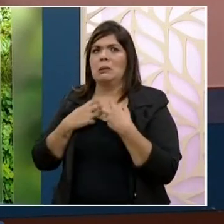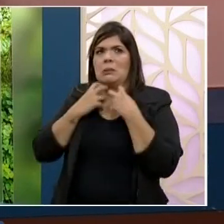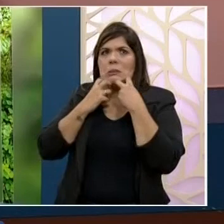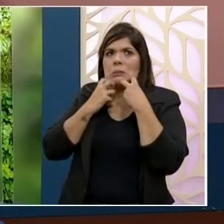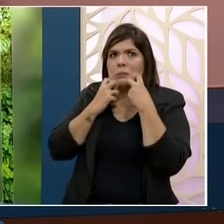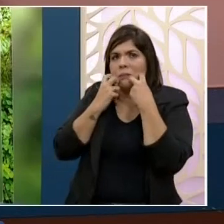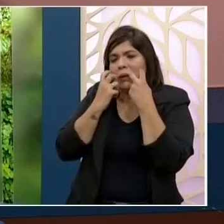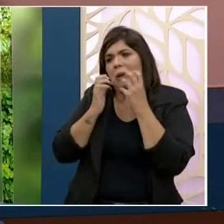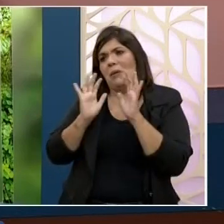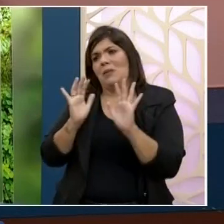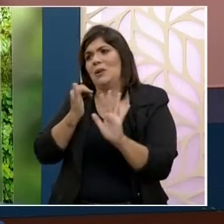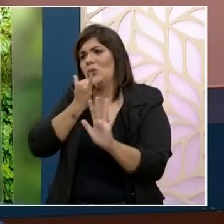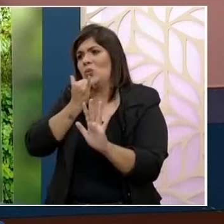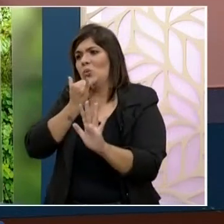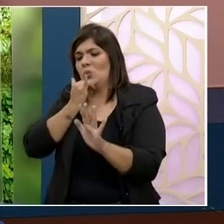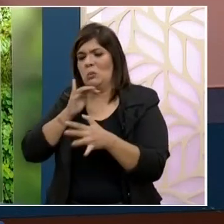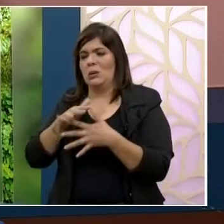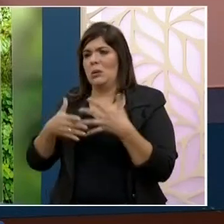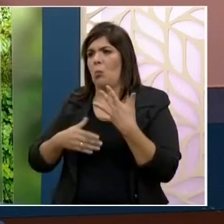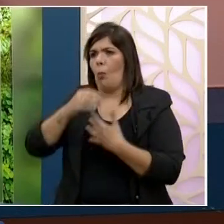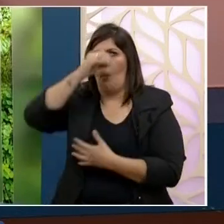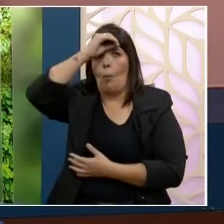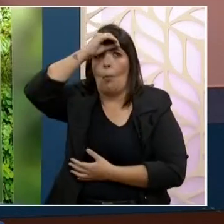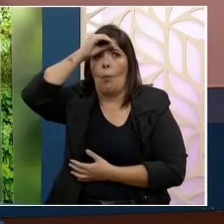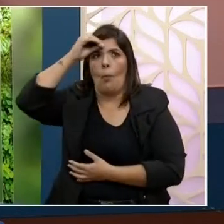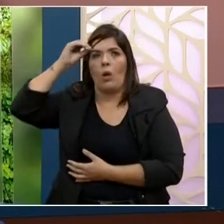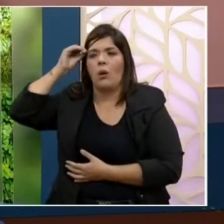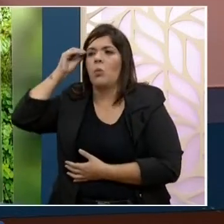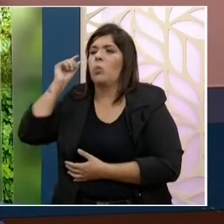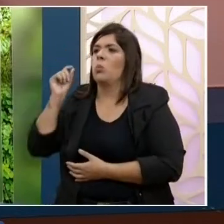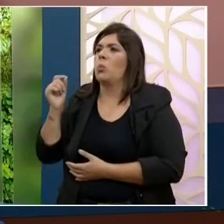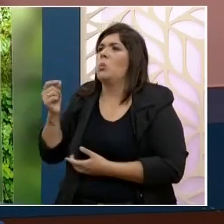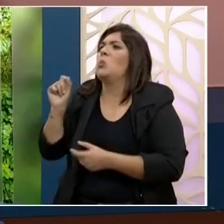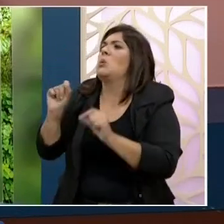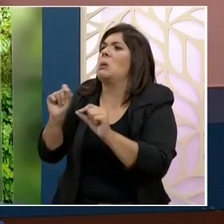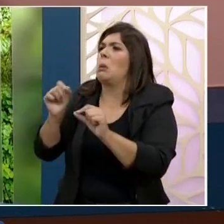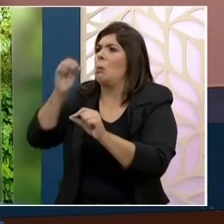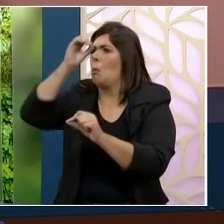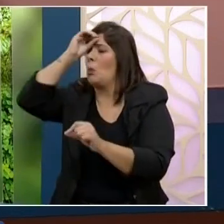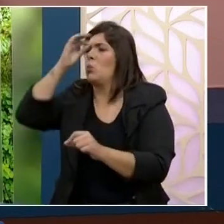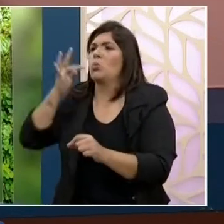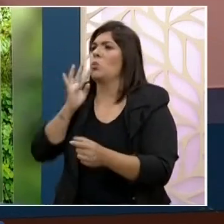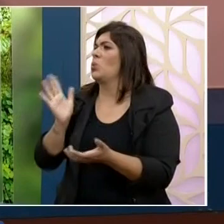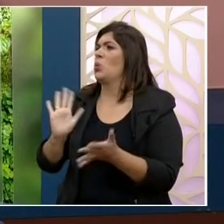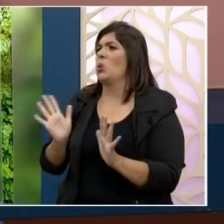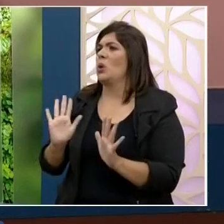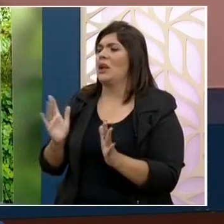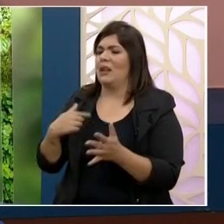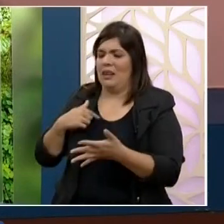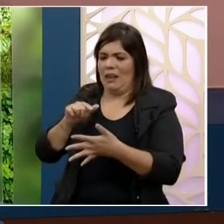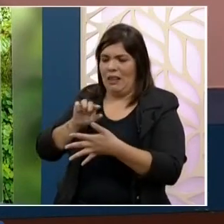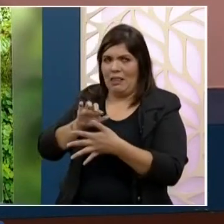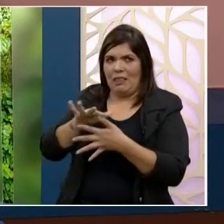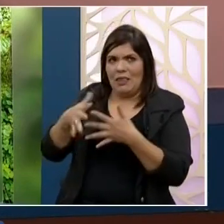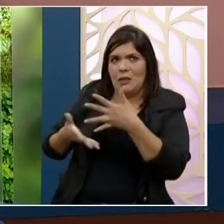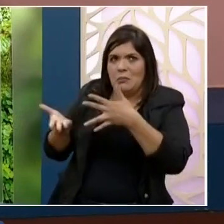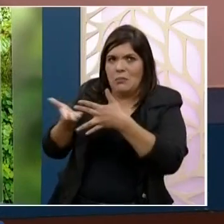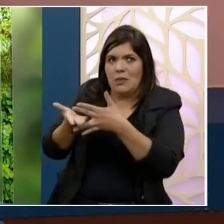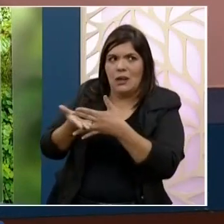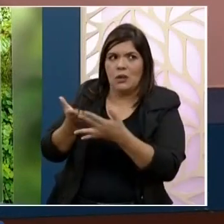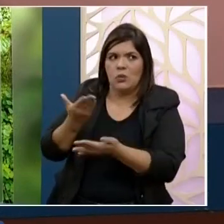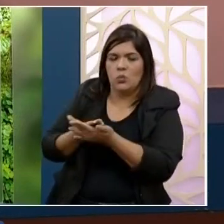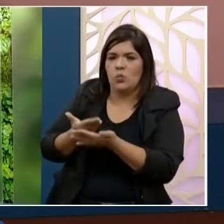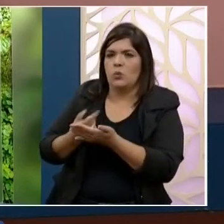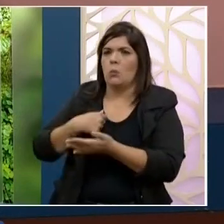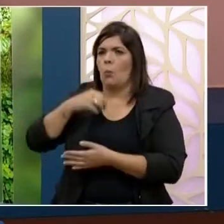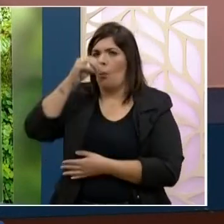envergonhada e falei assim, olha, eu não sei, gente, eu não sei o que, que é isso, eu nunca vi. Eu tô entrando numa turma de nível intermediário. E